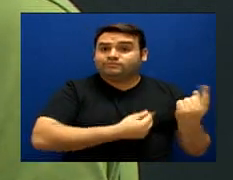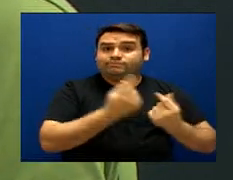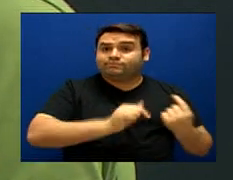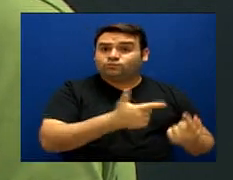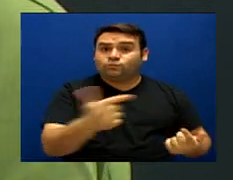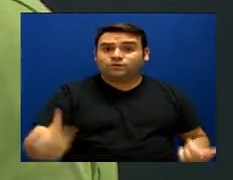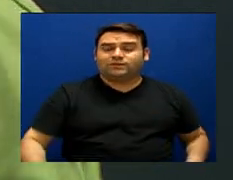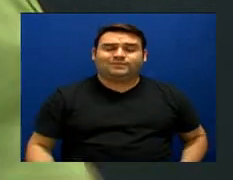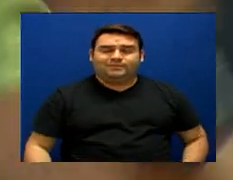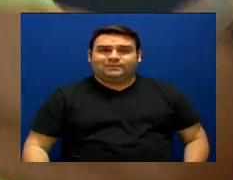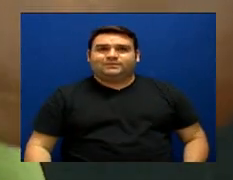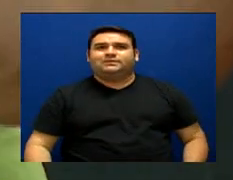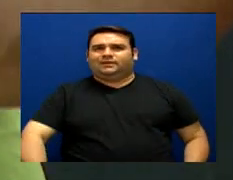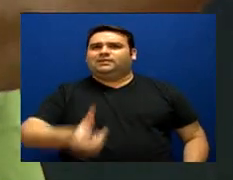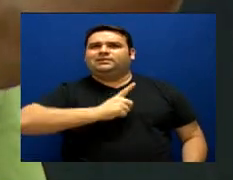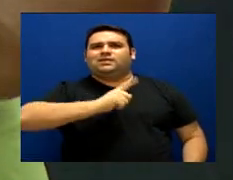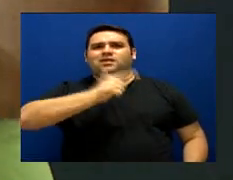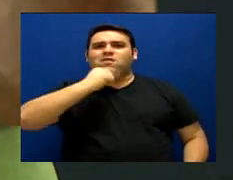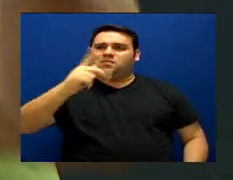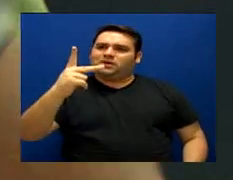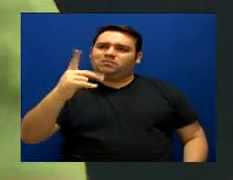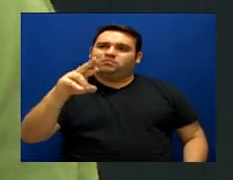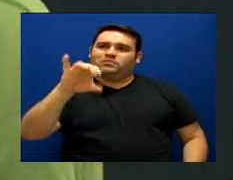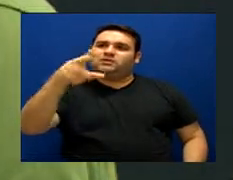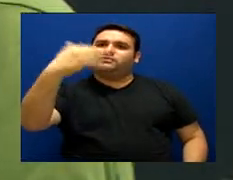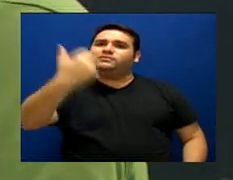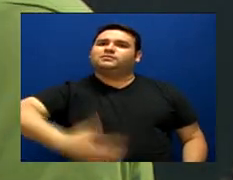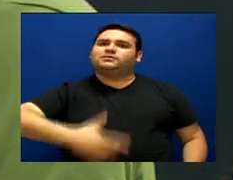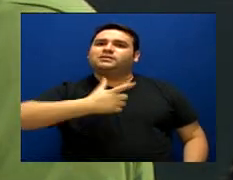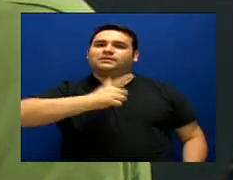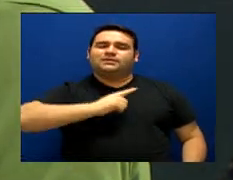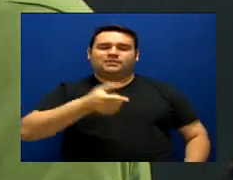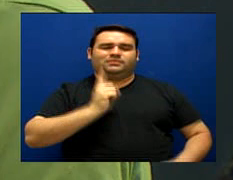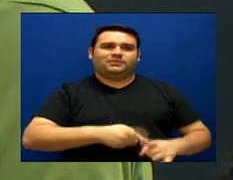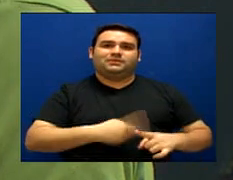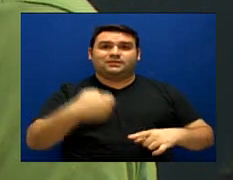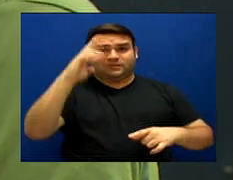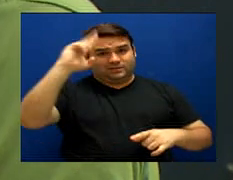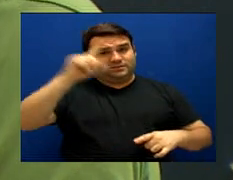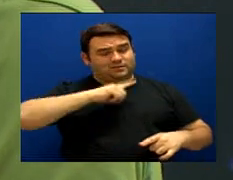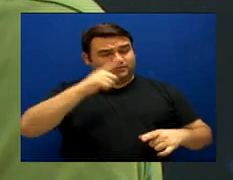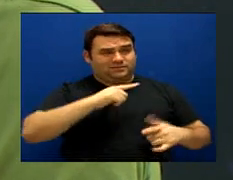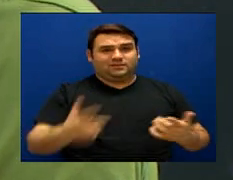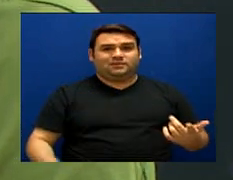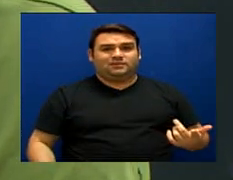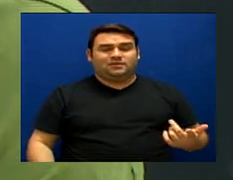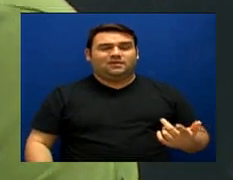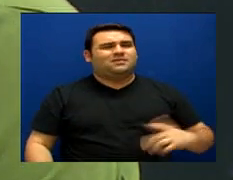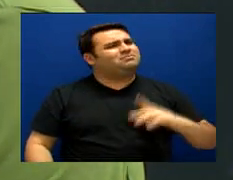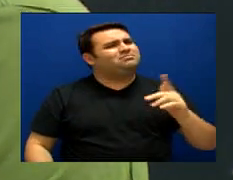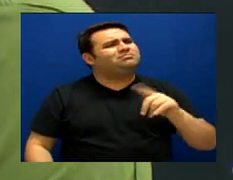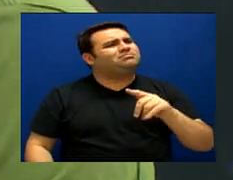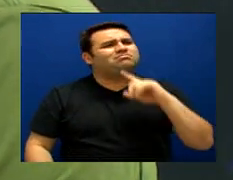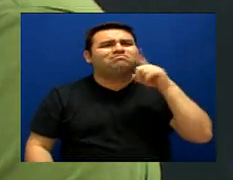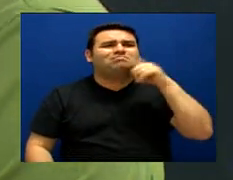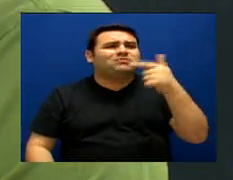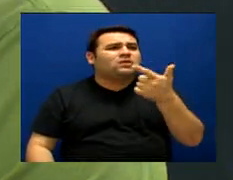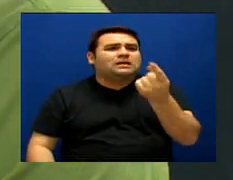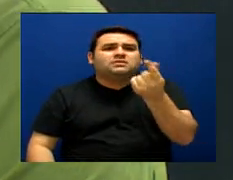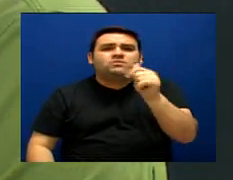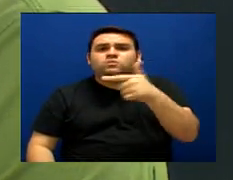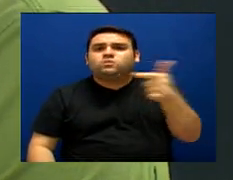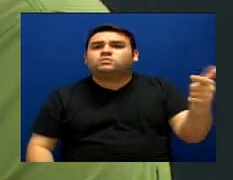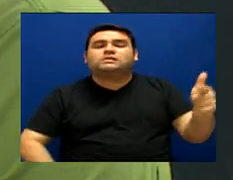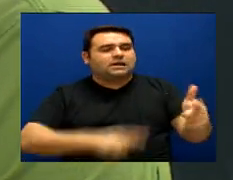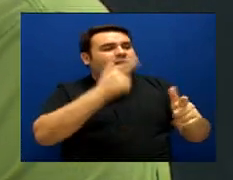para castração. Está aqui o Pedro, que não me deixa mentir, que é o encarregado do canil. Então, quer dizer, não tem verba